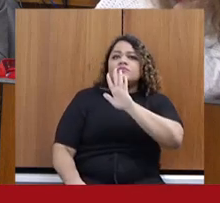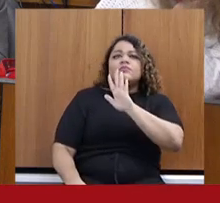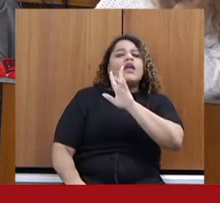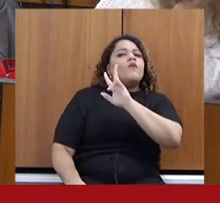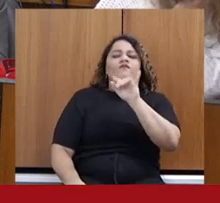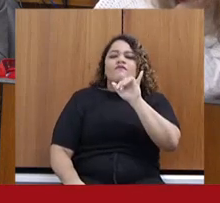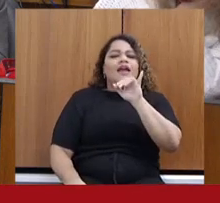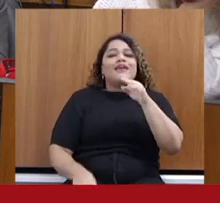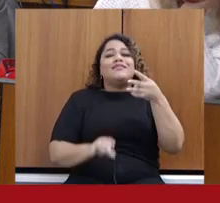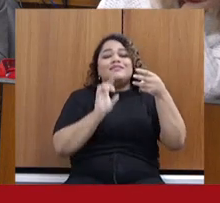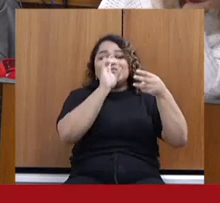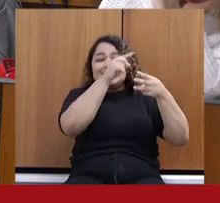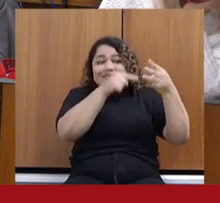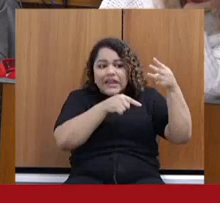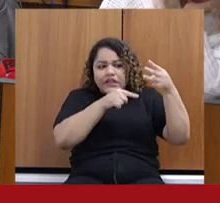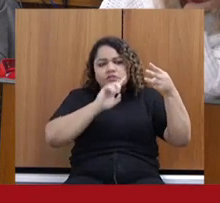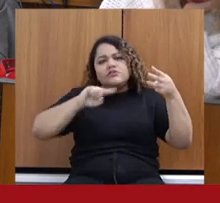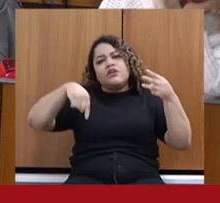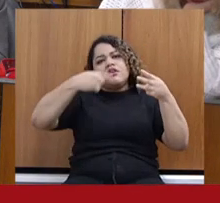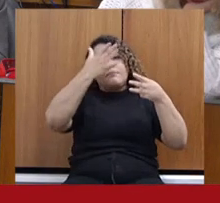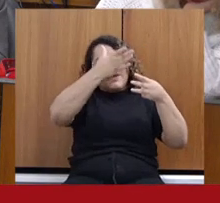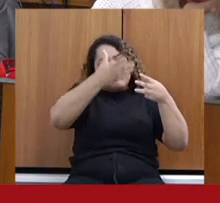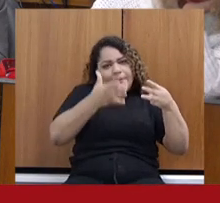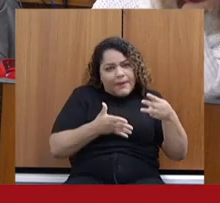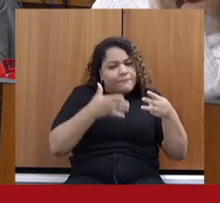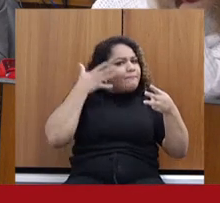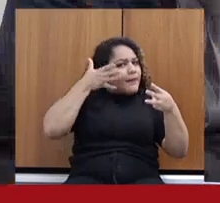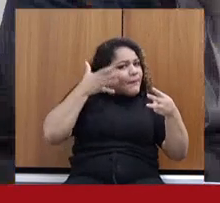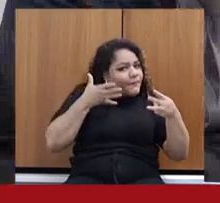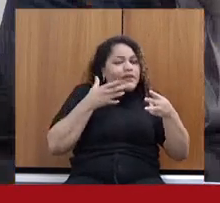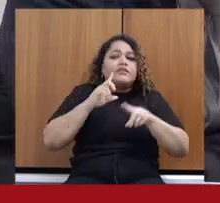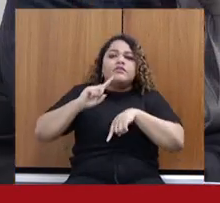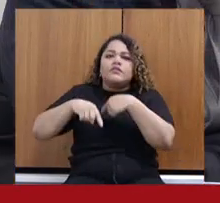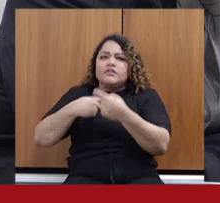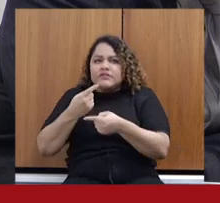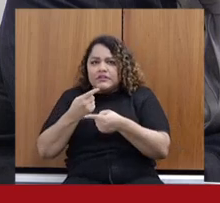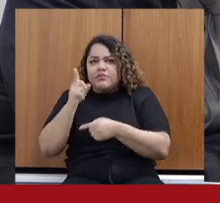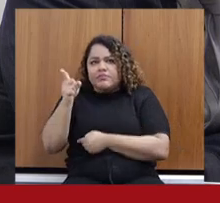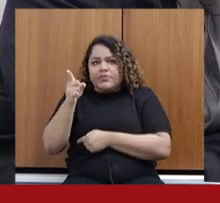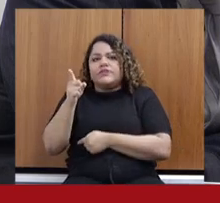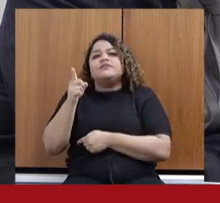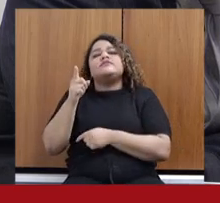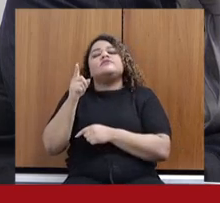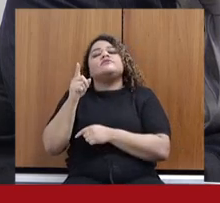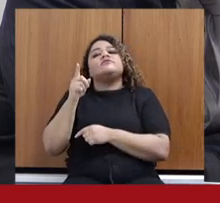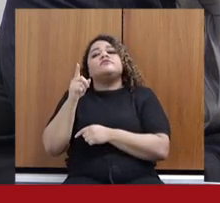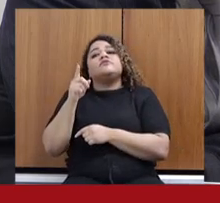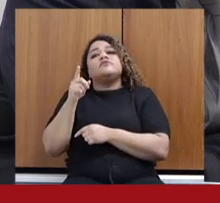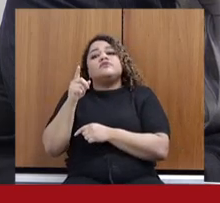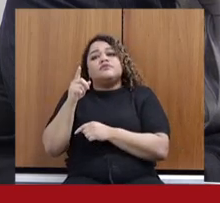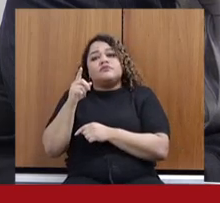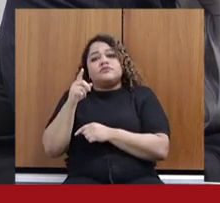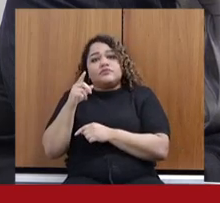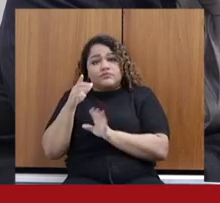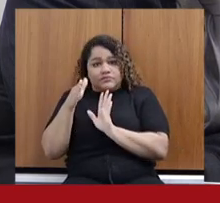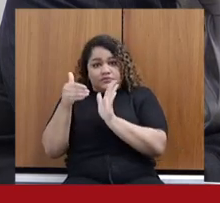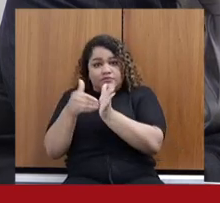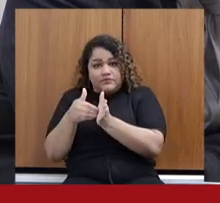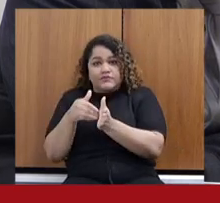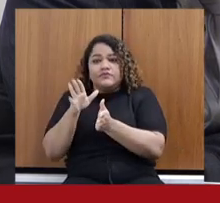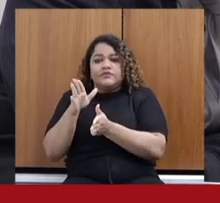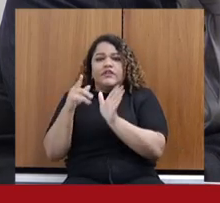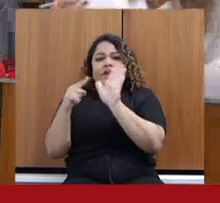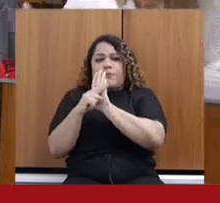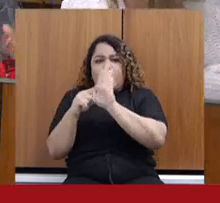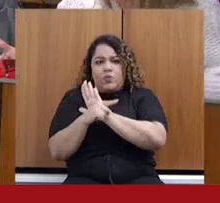seguida, e será aberto para as perguntas, deputado. Pois é, mas essa regra é para cada secretário, porque cada um representa uma parte, correto?